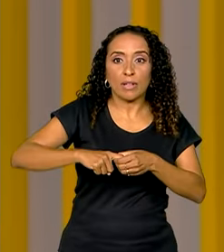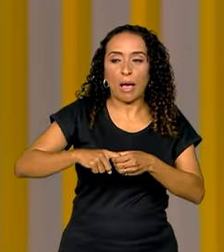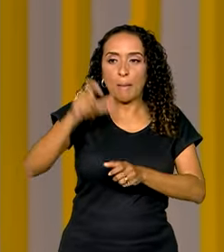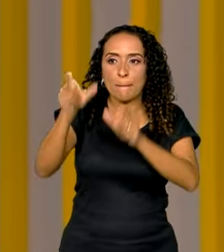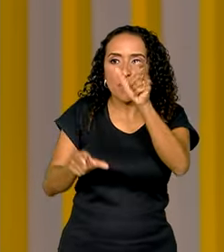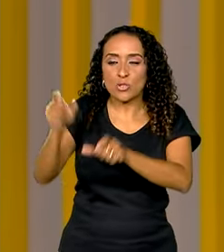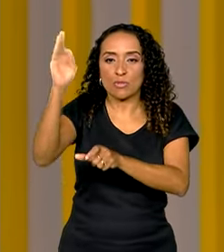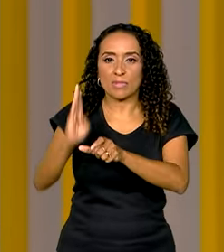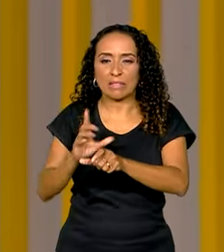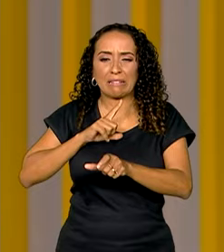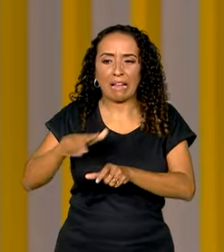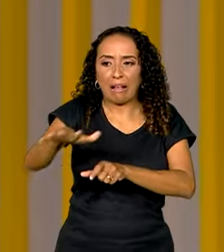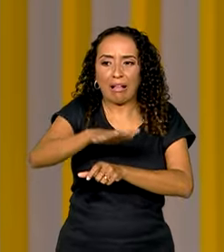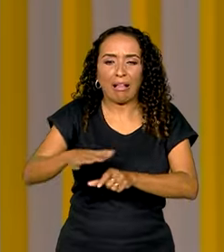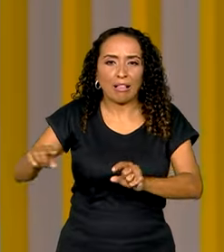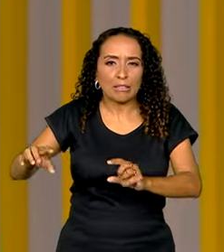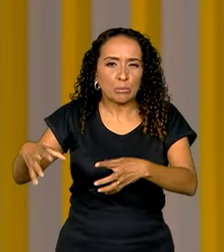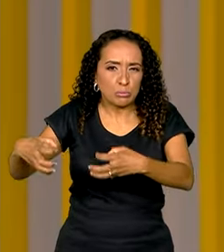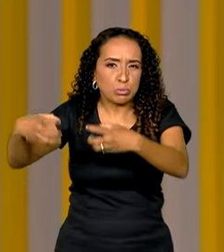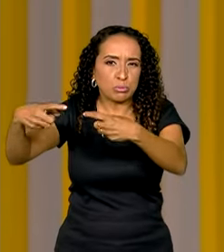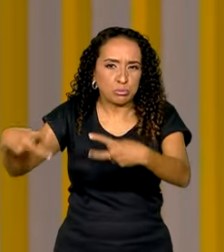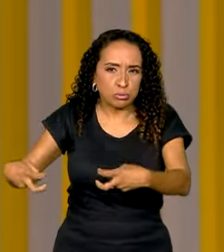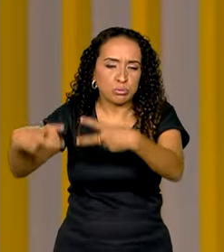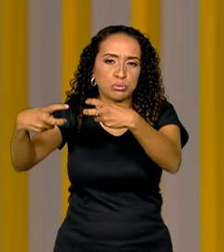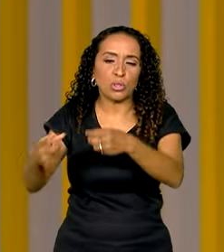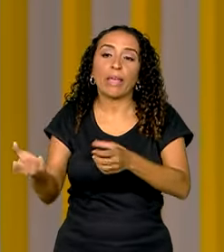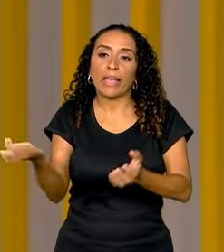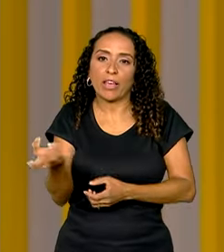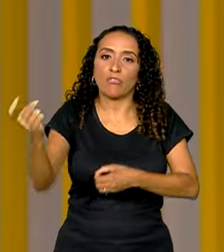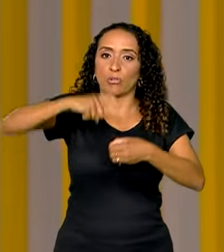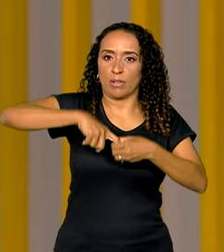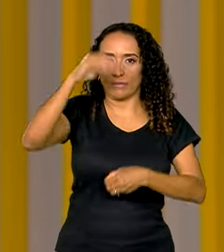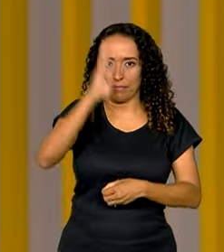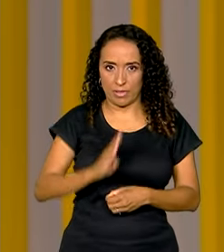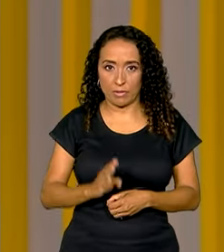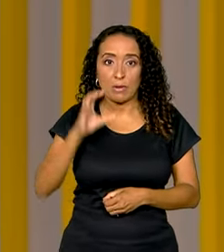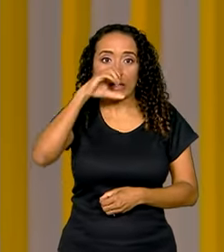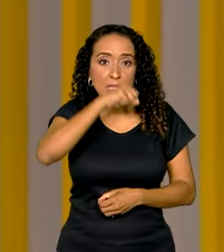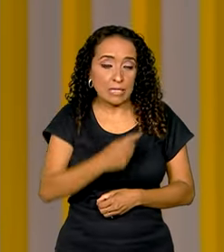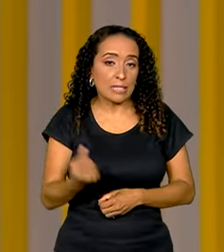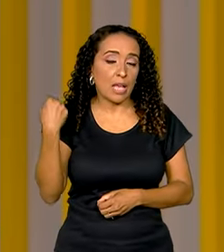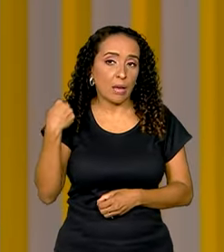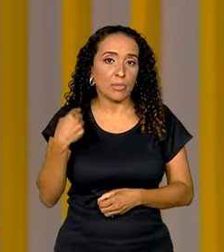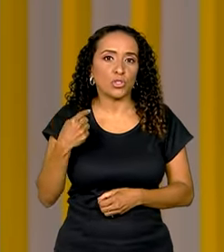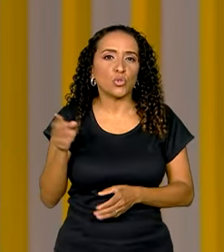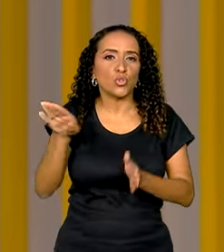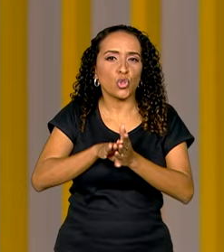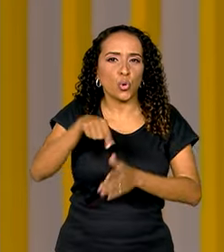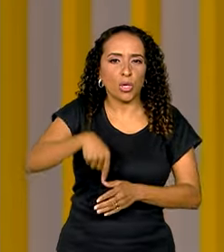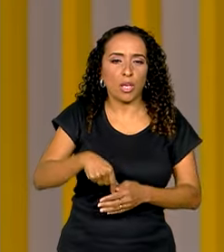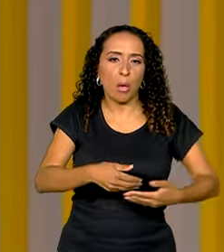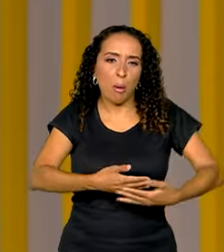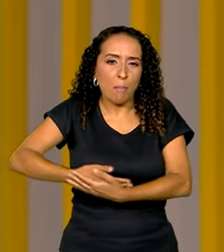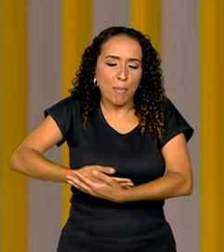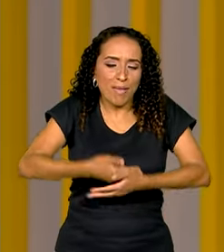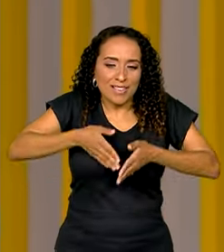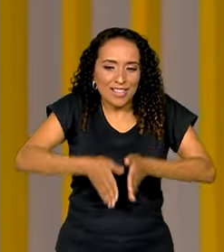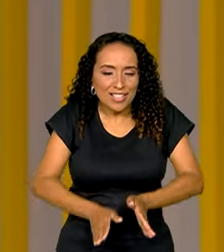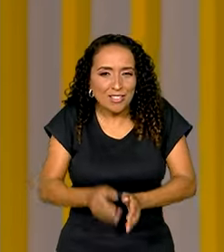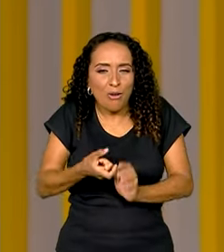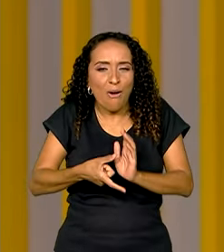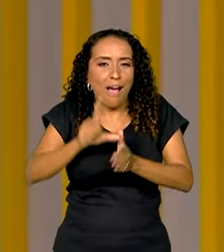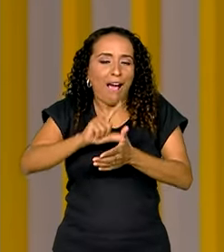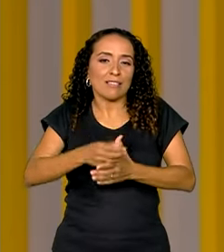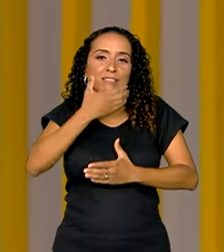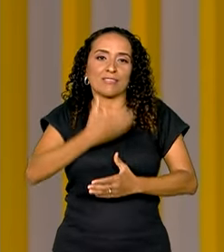na zona de conflito e que desejam retornar ao Brasil. No último sábado, chegaram ao país um bebê nascido na véspera do